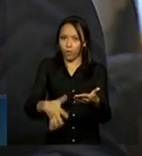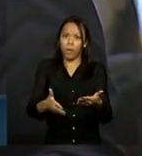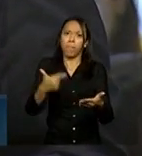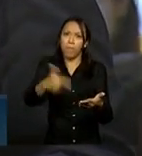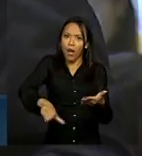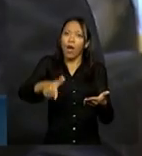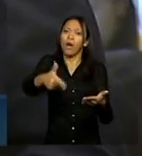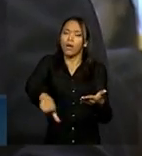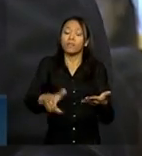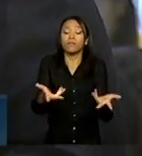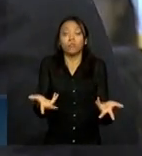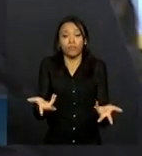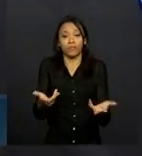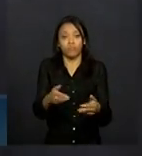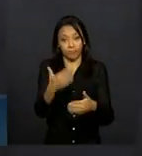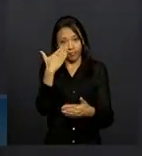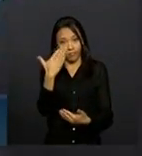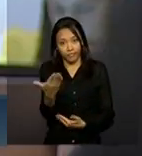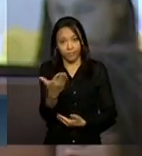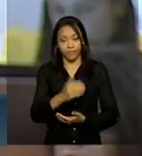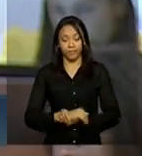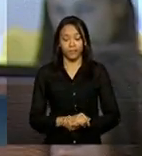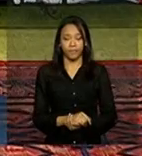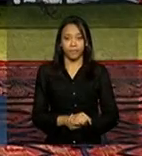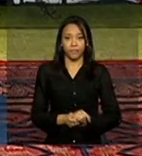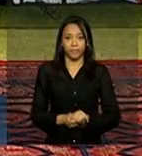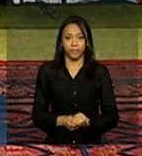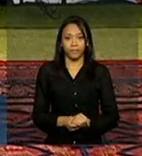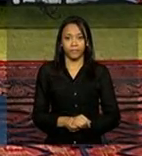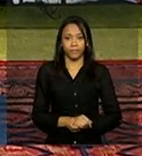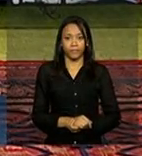tradicionalmente é muito maior. Obrigado.